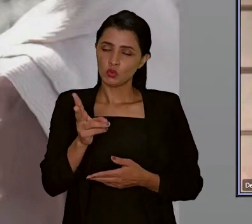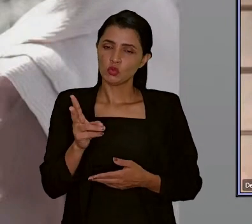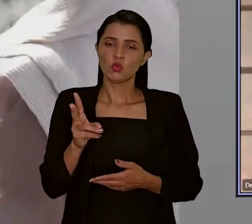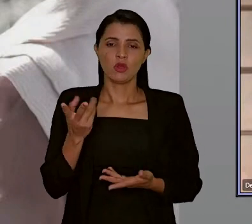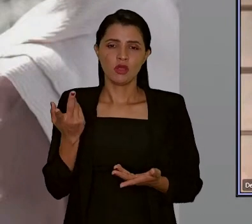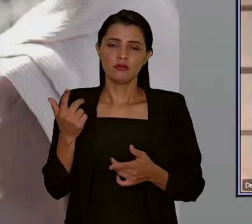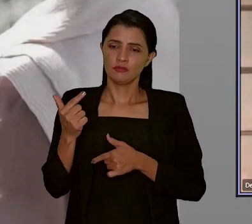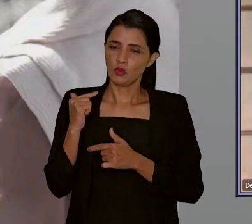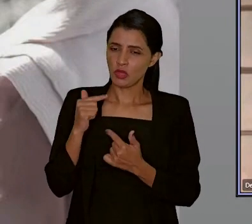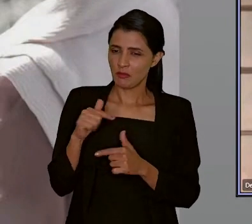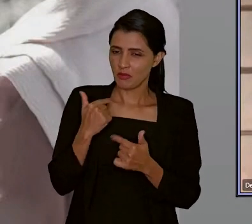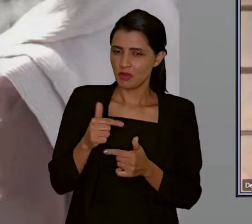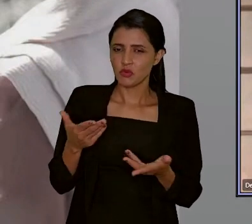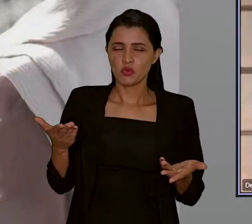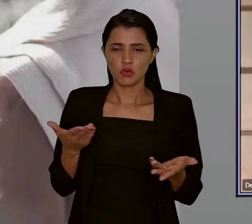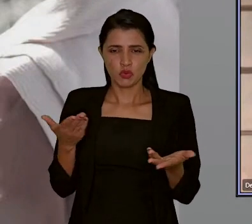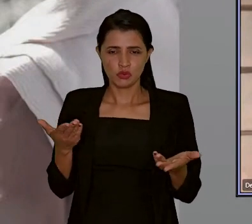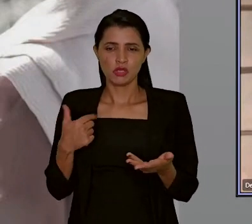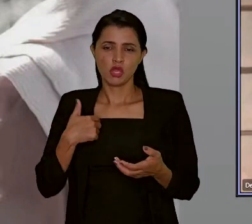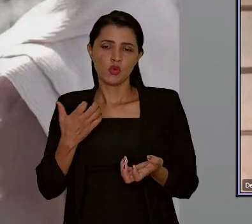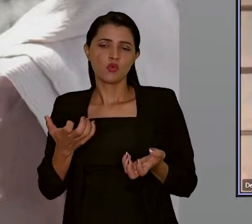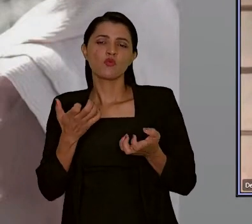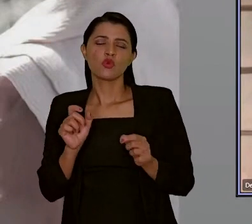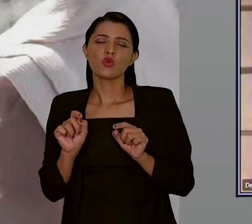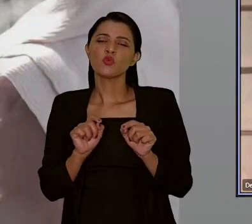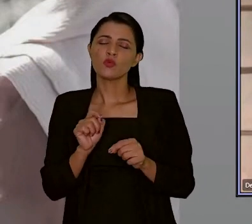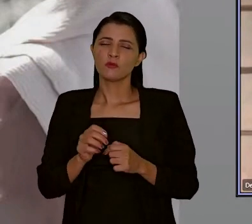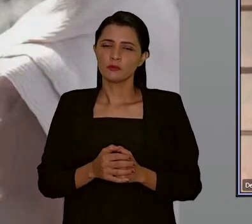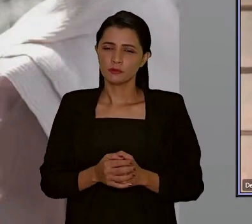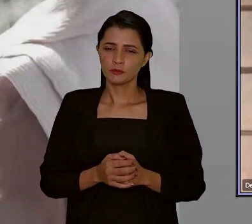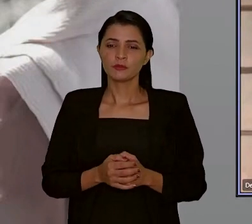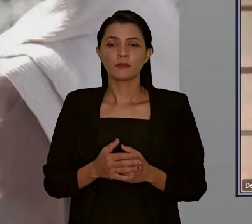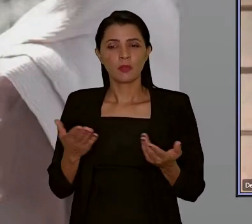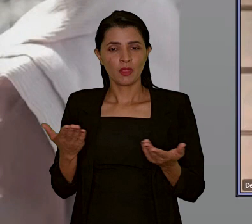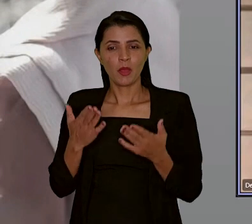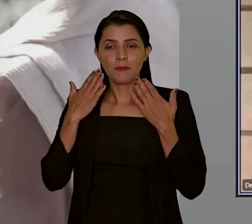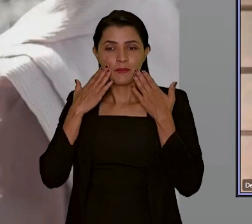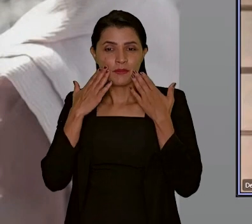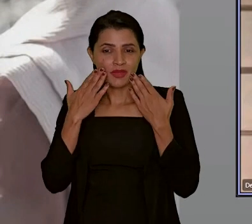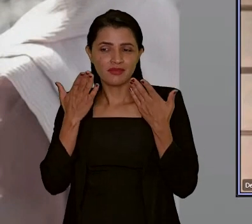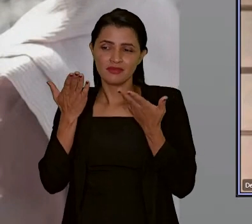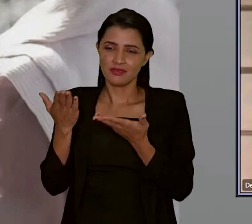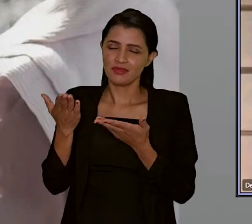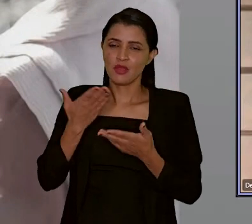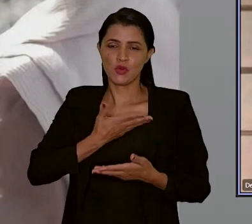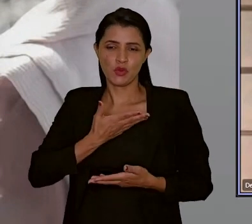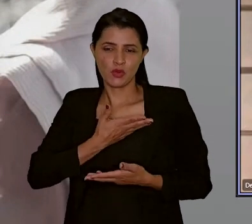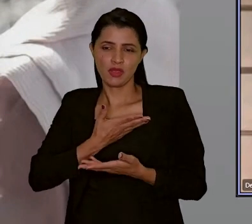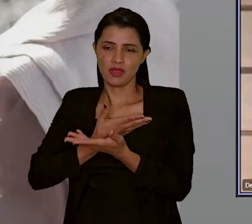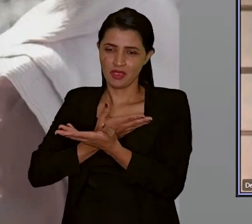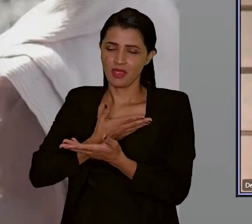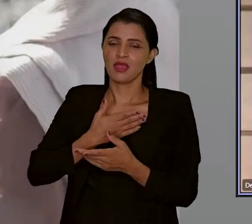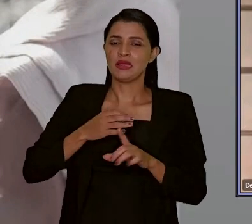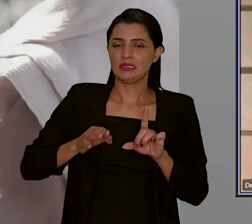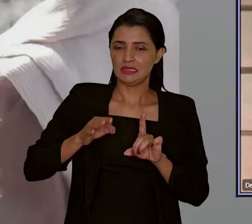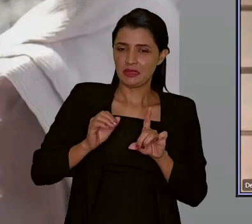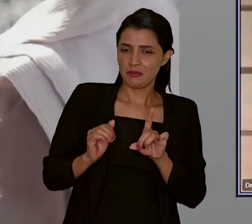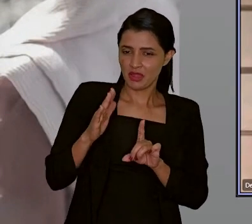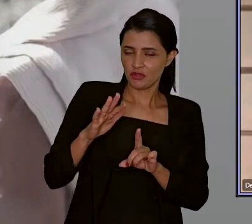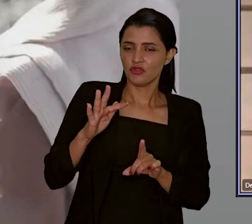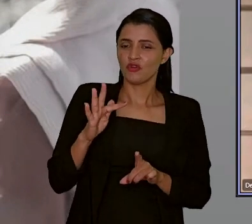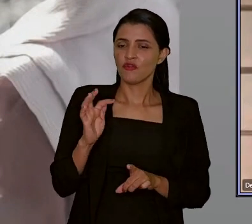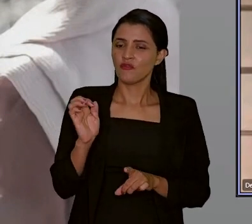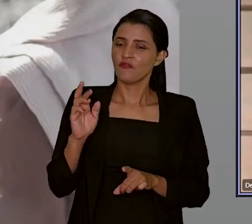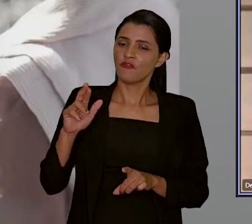gostaria de agora apresentar o meu colega, desembargador federal Fernando Quadros da Silva,